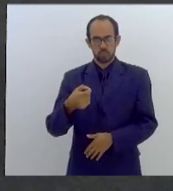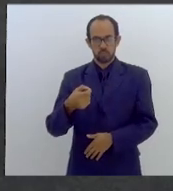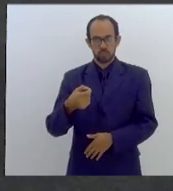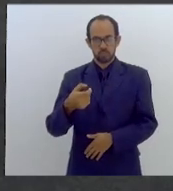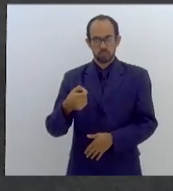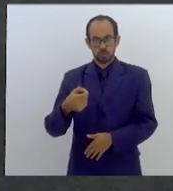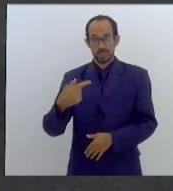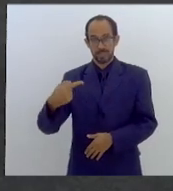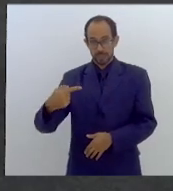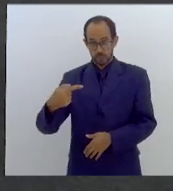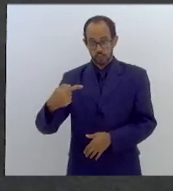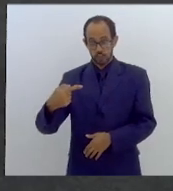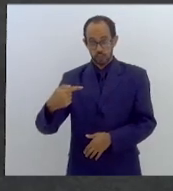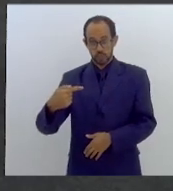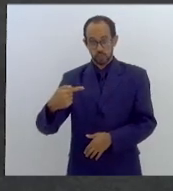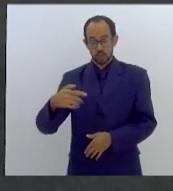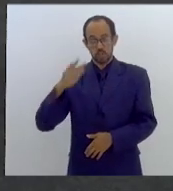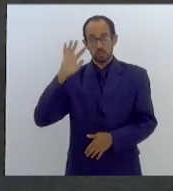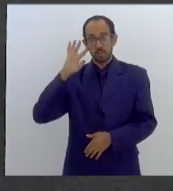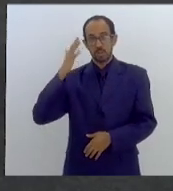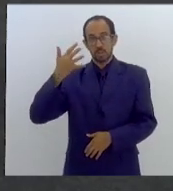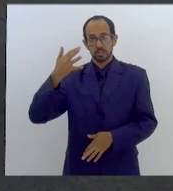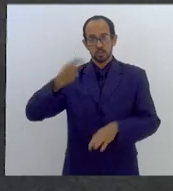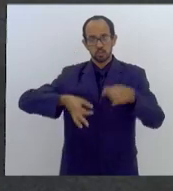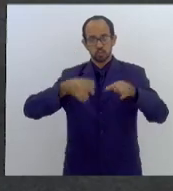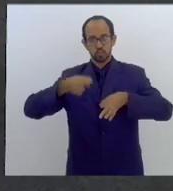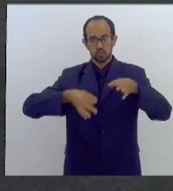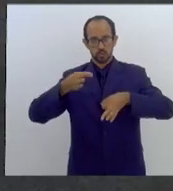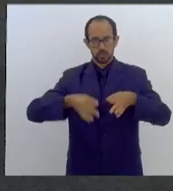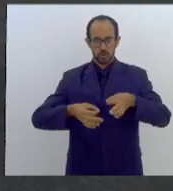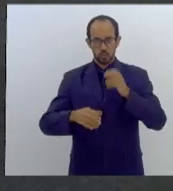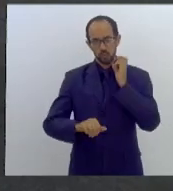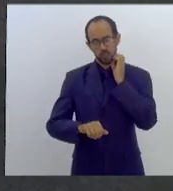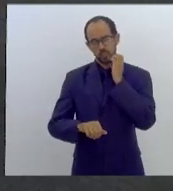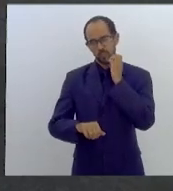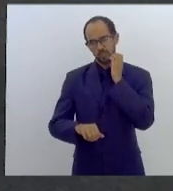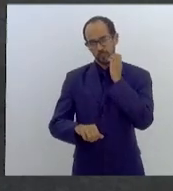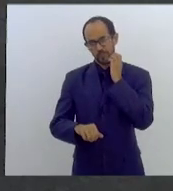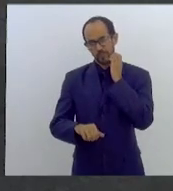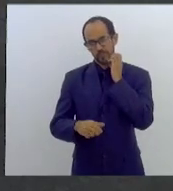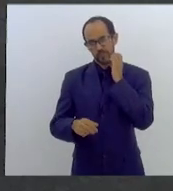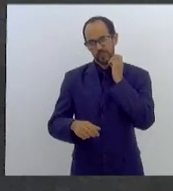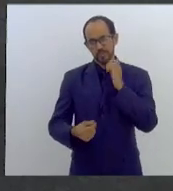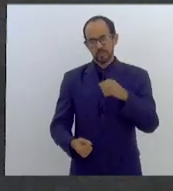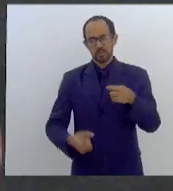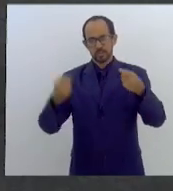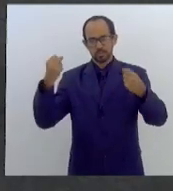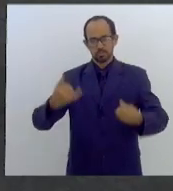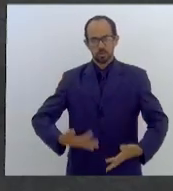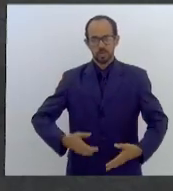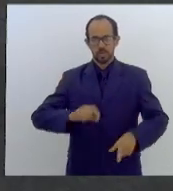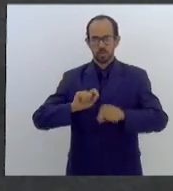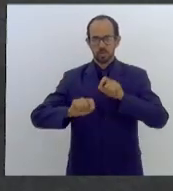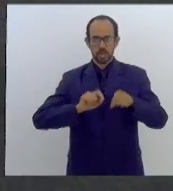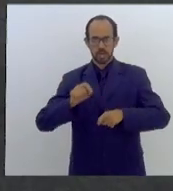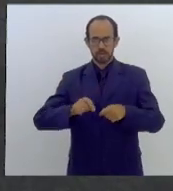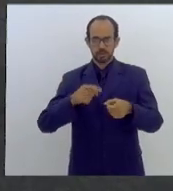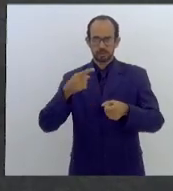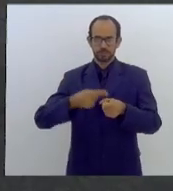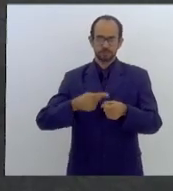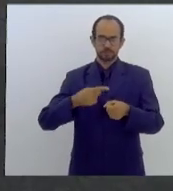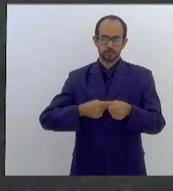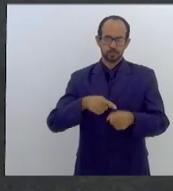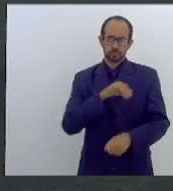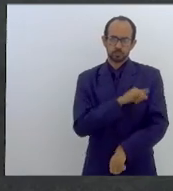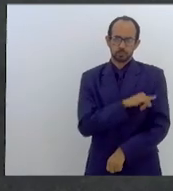2007, tem uma decisão judicial aonde que diz que a cidade do Rio de Janeiro